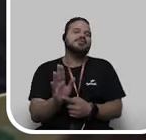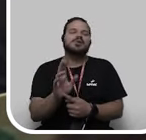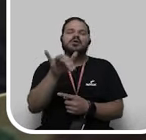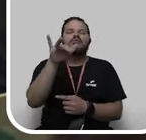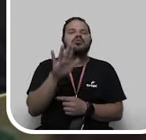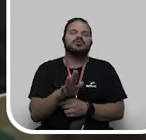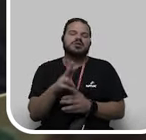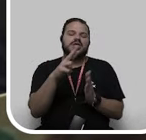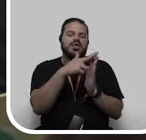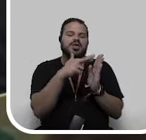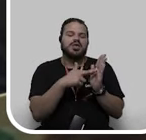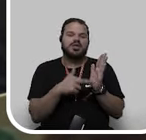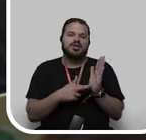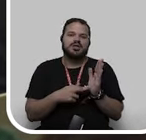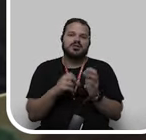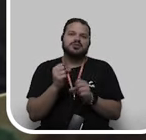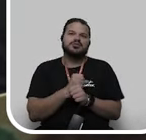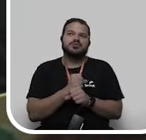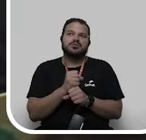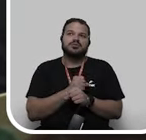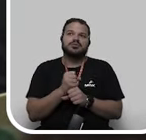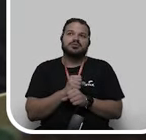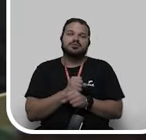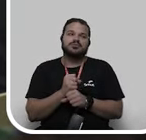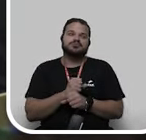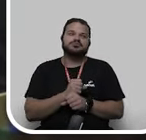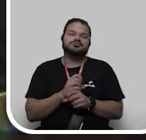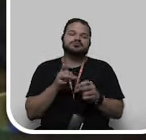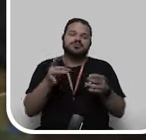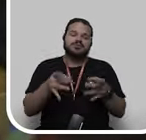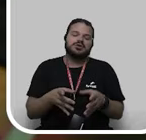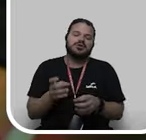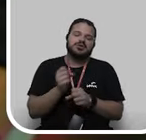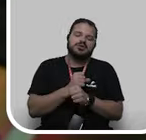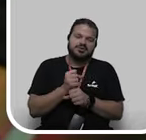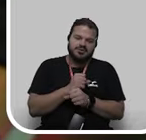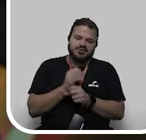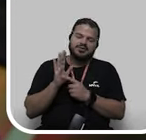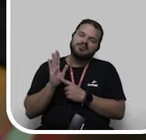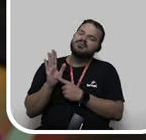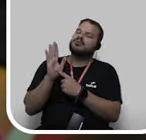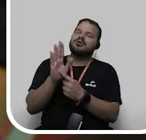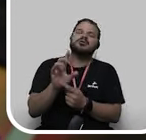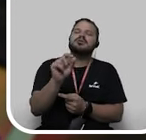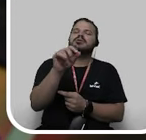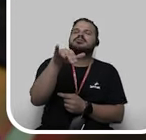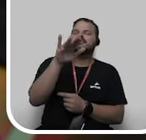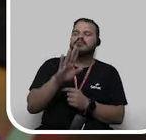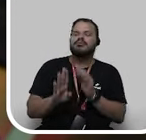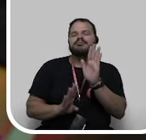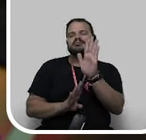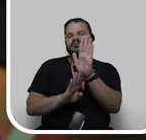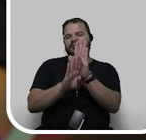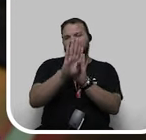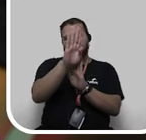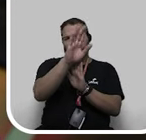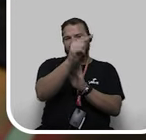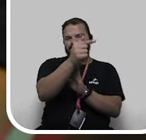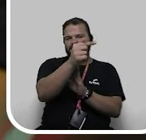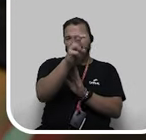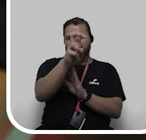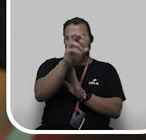um relatório anual, né, Jefferson? E o desse ano mostrou aí um aumento em